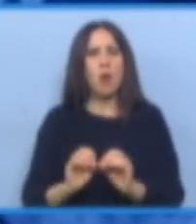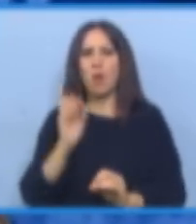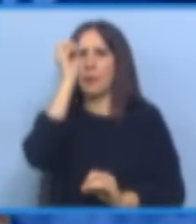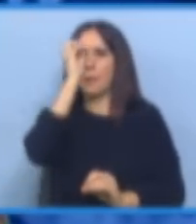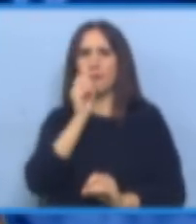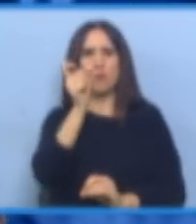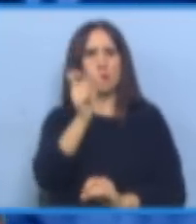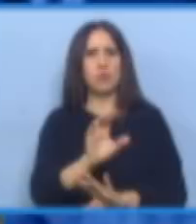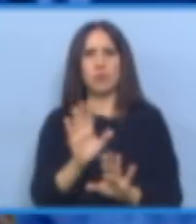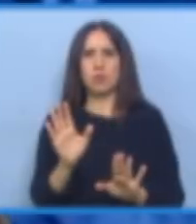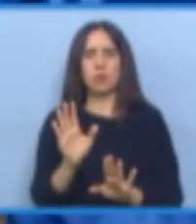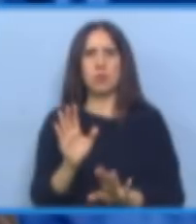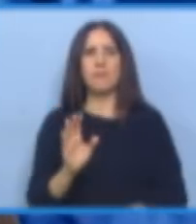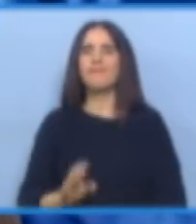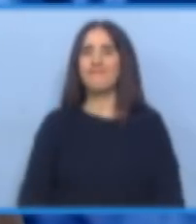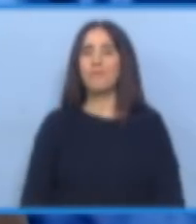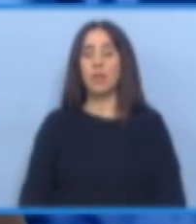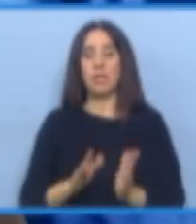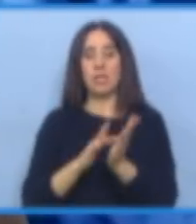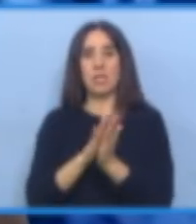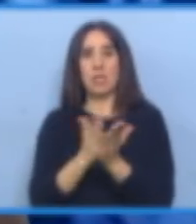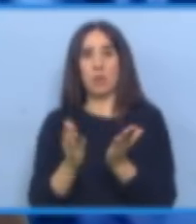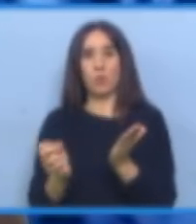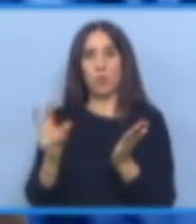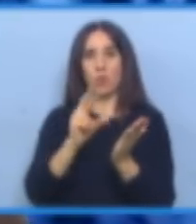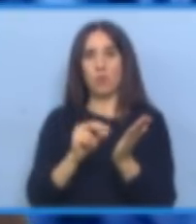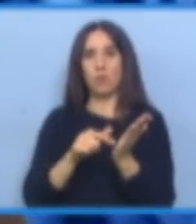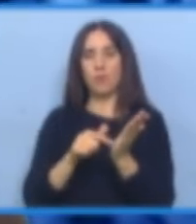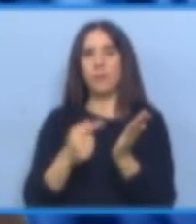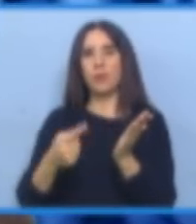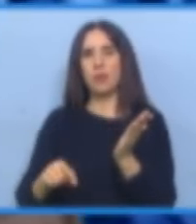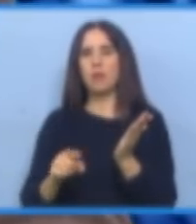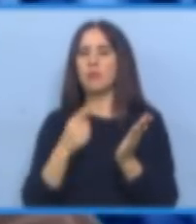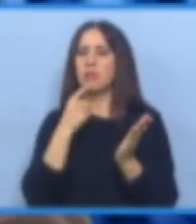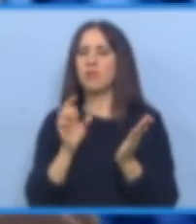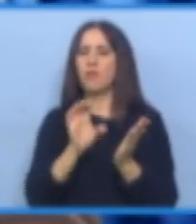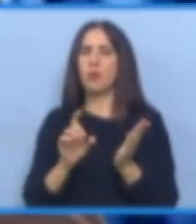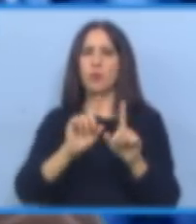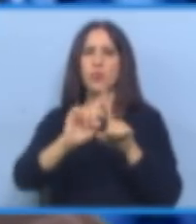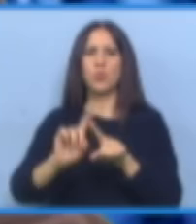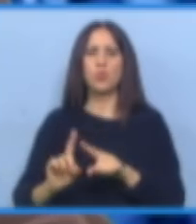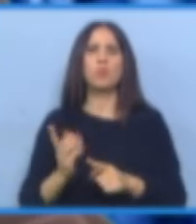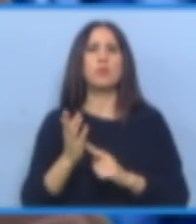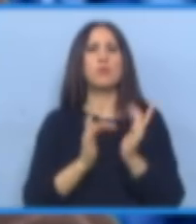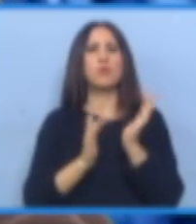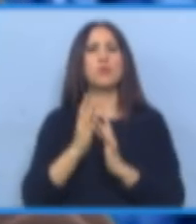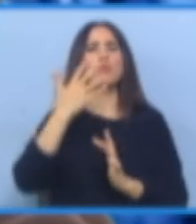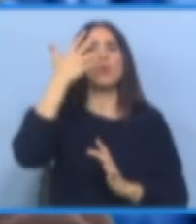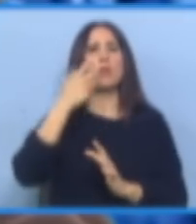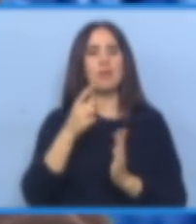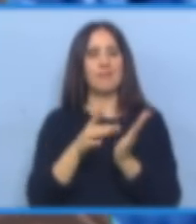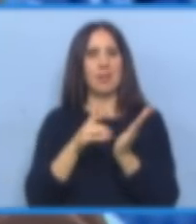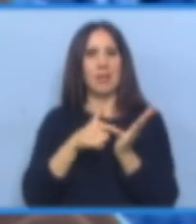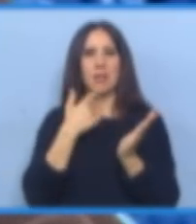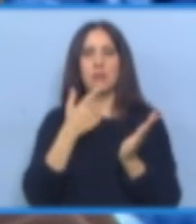Ele. No Novo Testamento há muitas formas de dizer isto. Sei lá, por exemplo, quando Jesus um dia, ainda nos